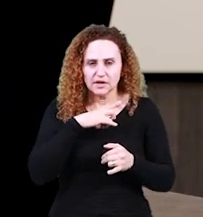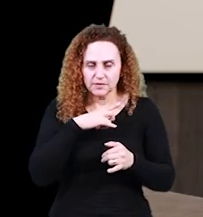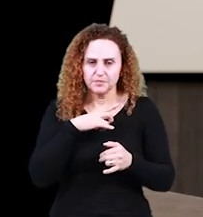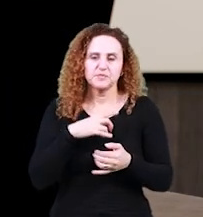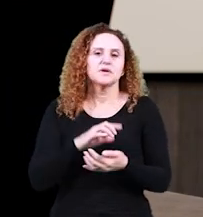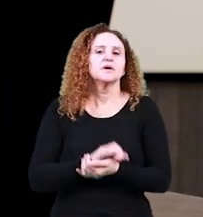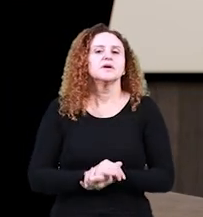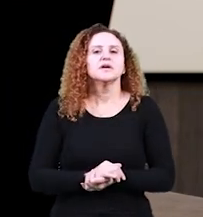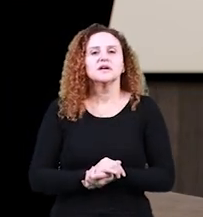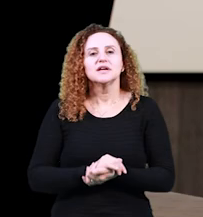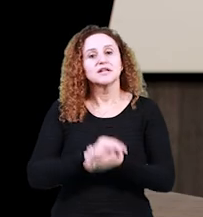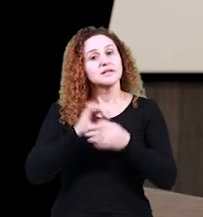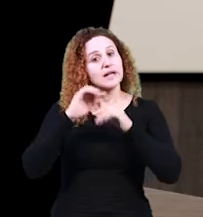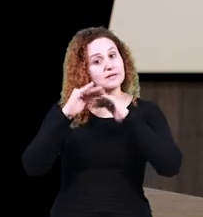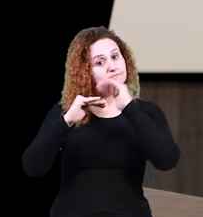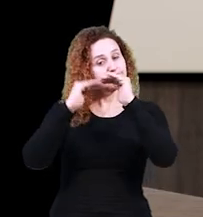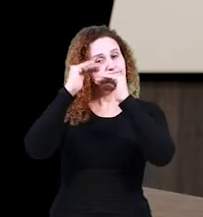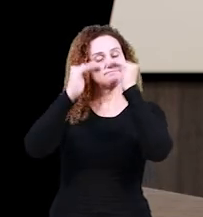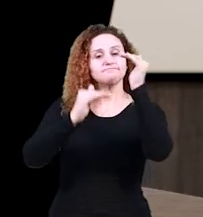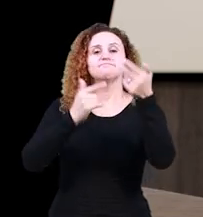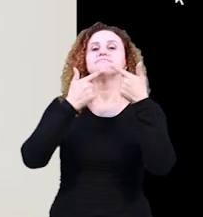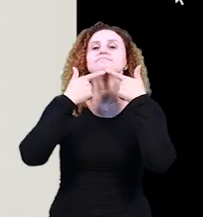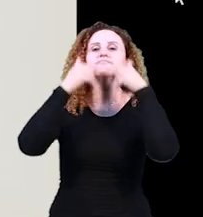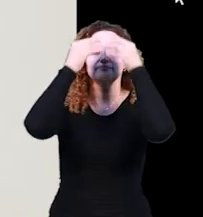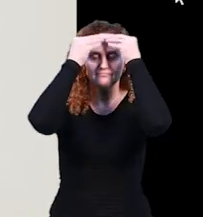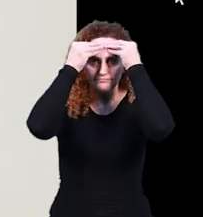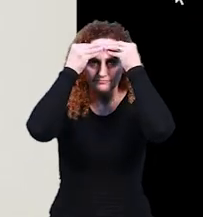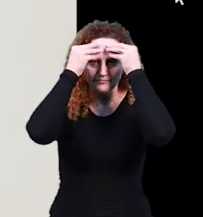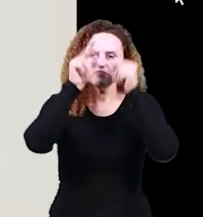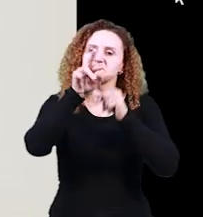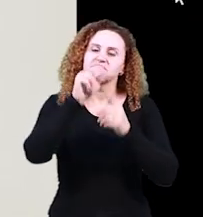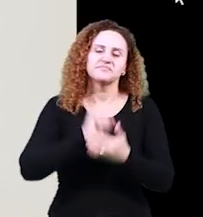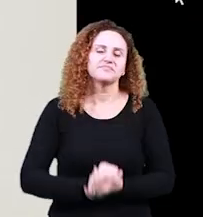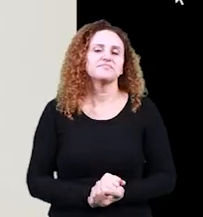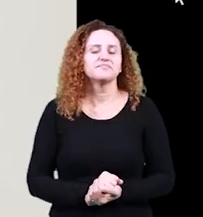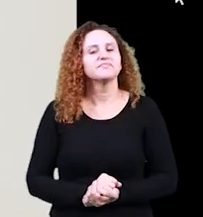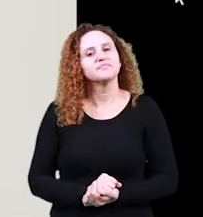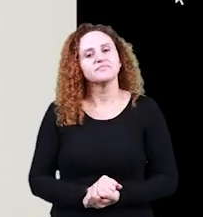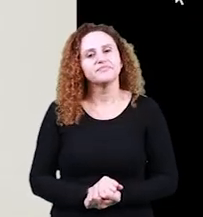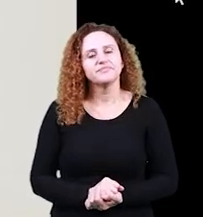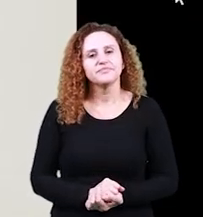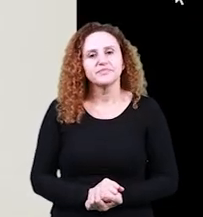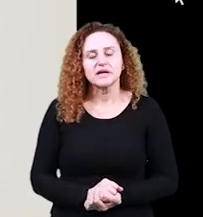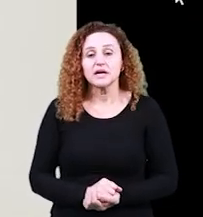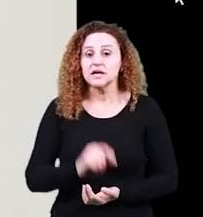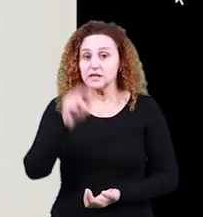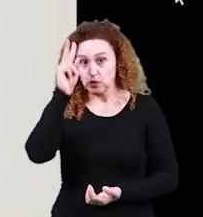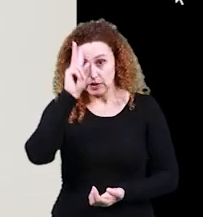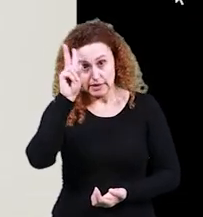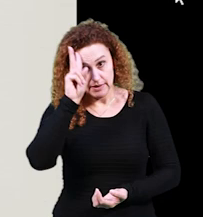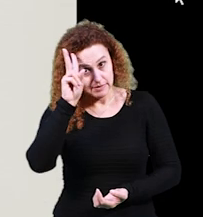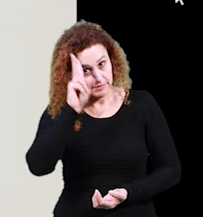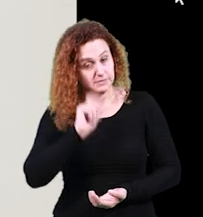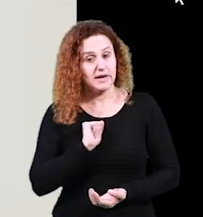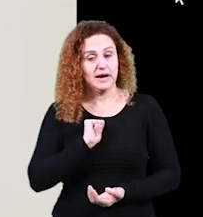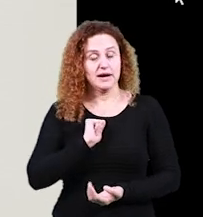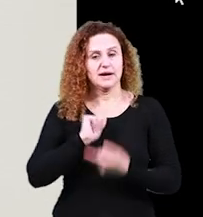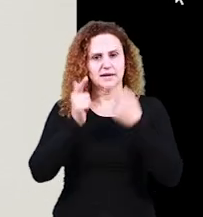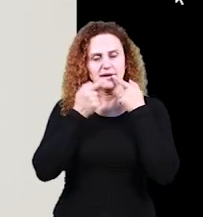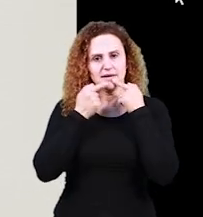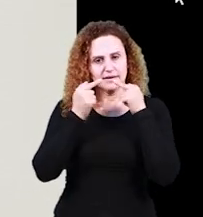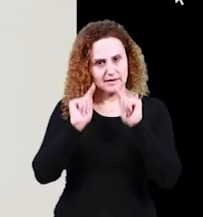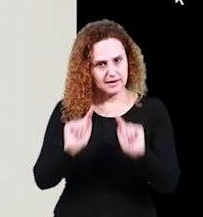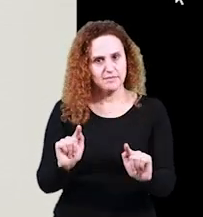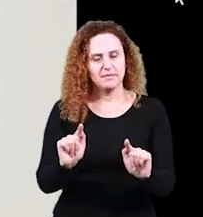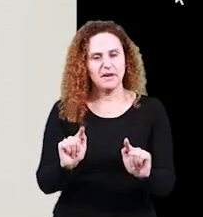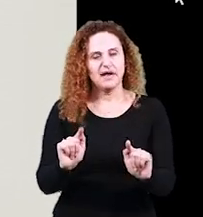gente está exposto a gente vai desenvolvendo a linguagem Se for sim então é lembrar que